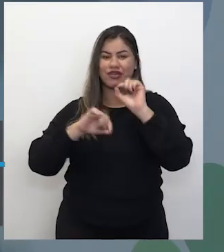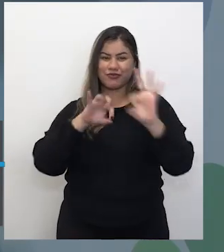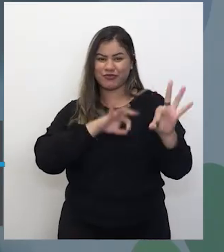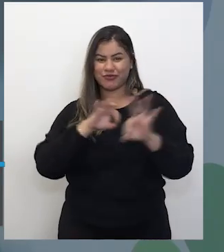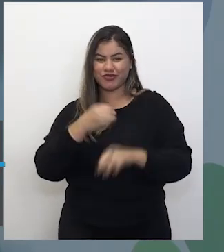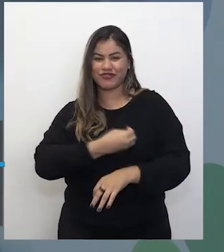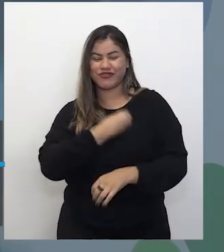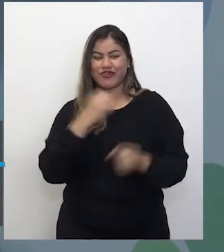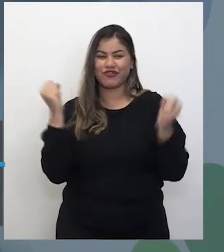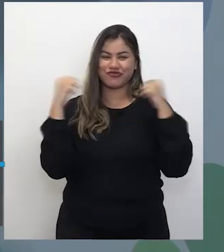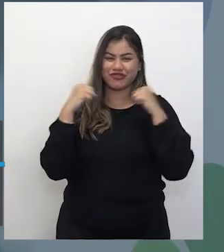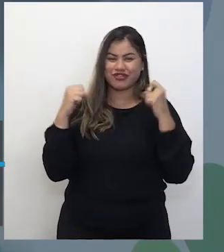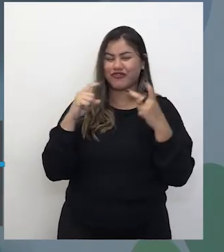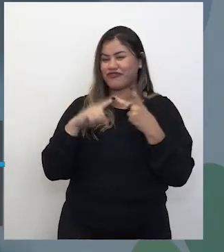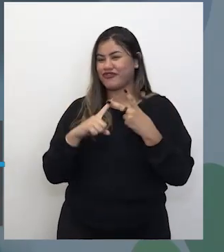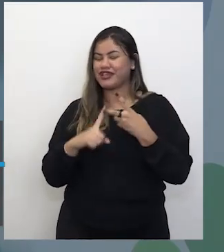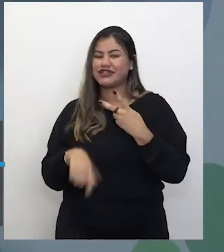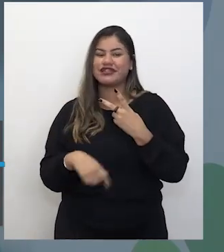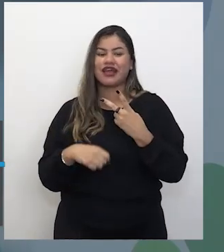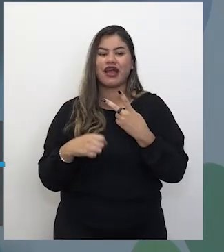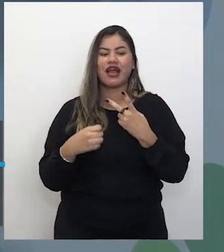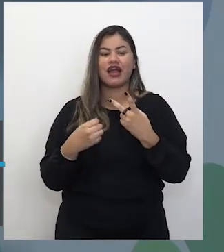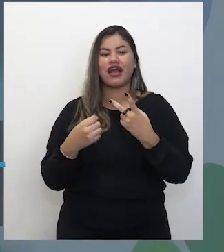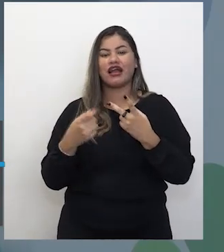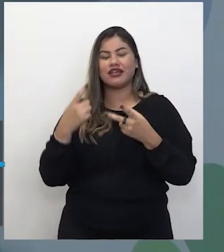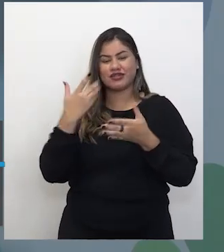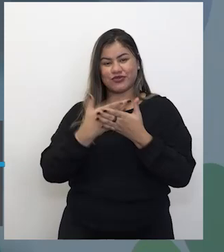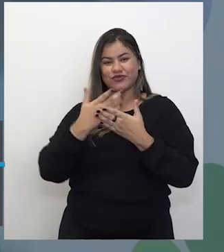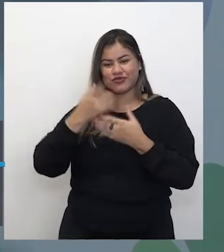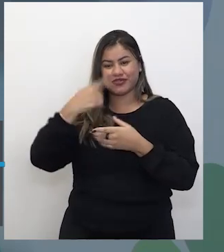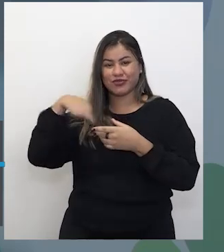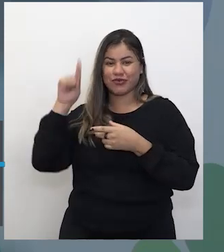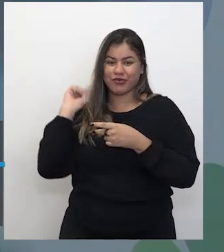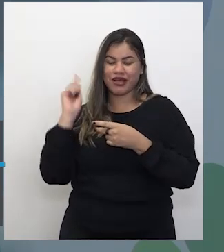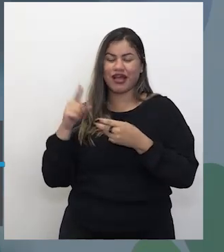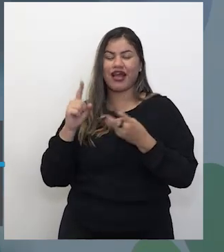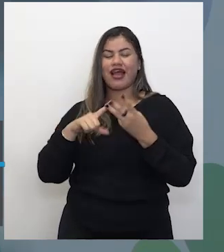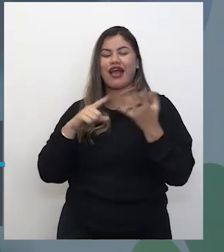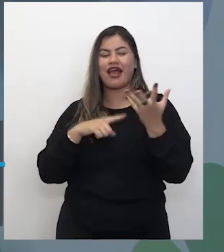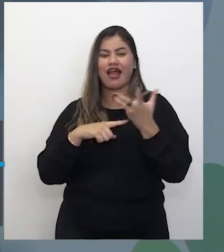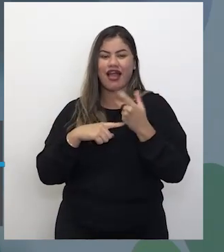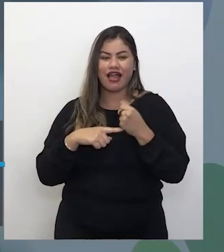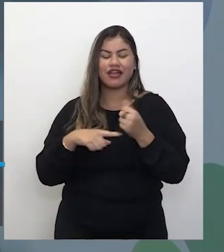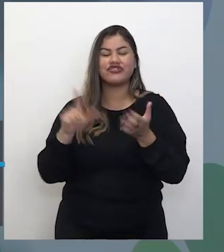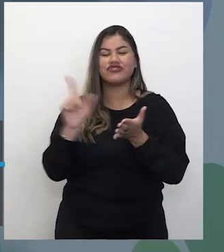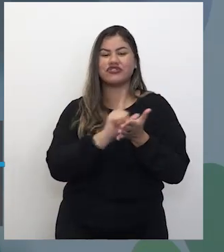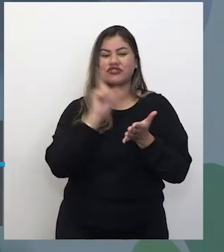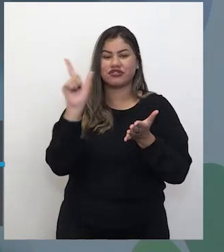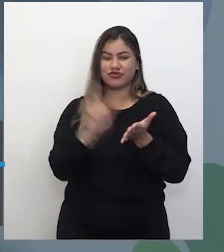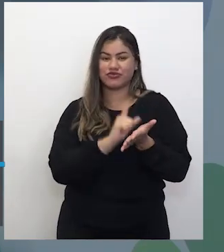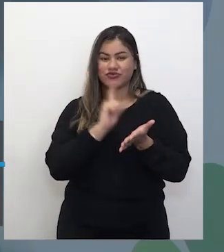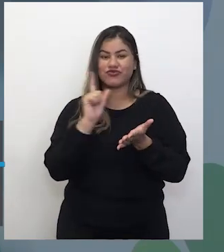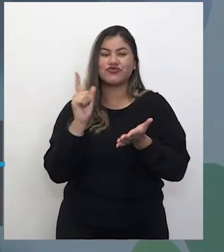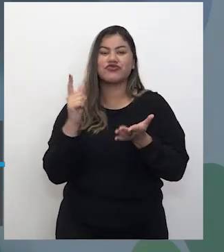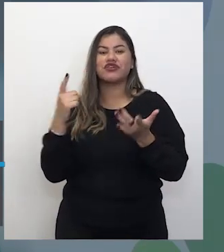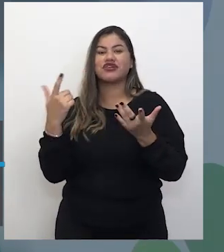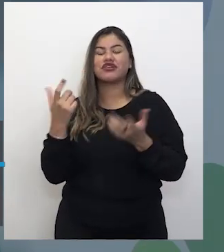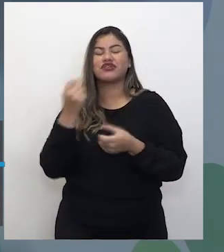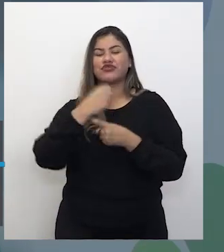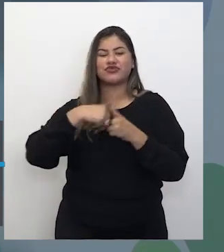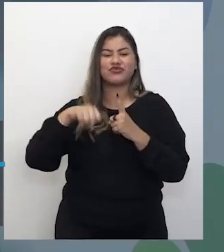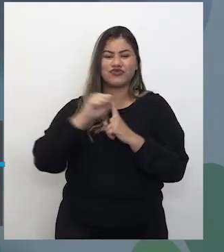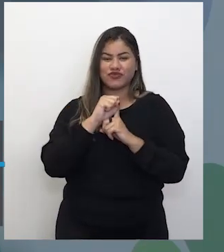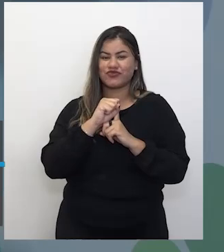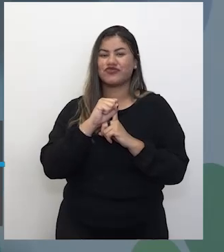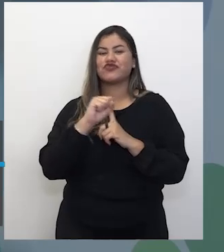com educação física, que a gente viu na aula da semana passada, com arte, com literatura, com